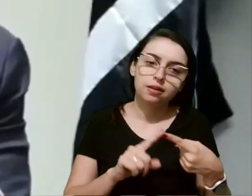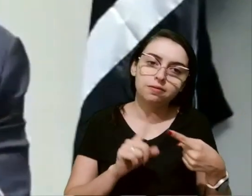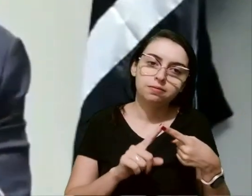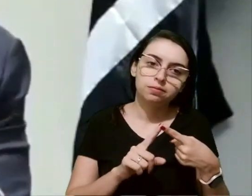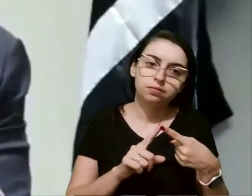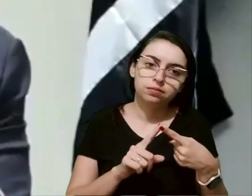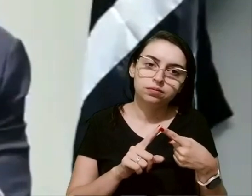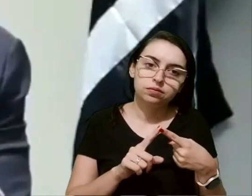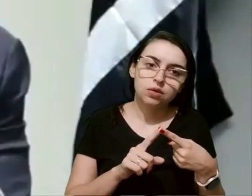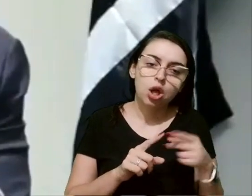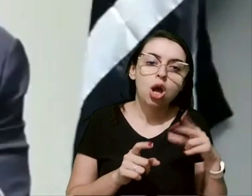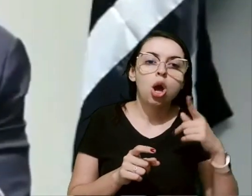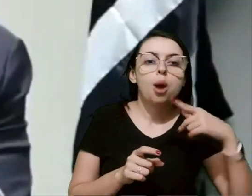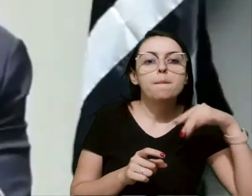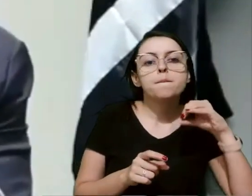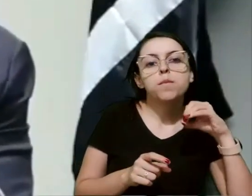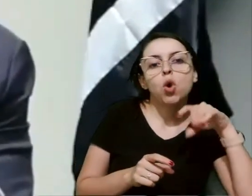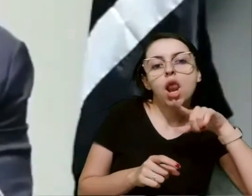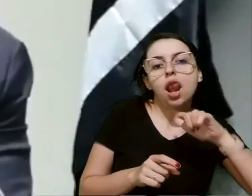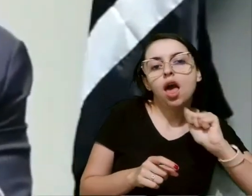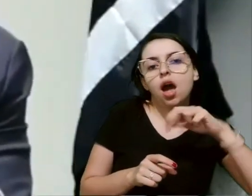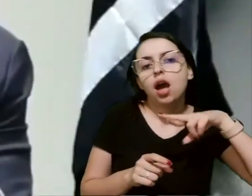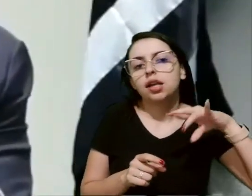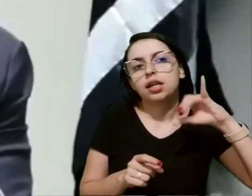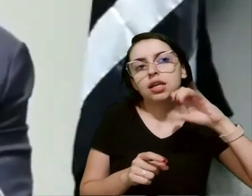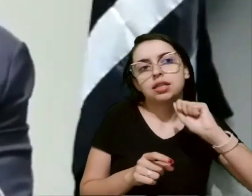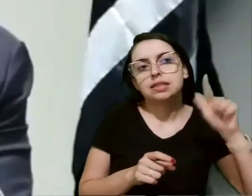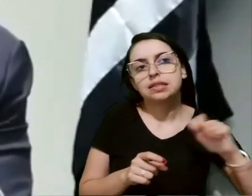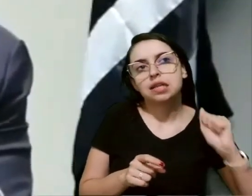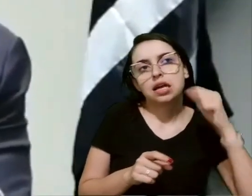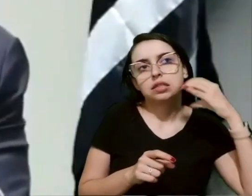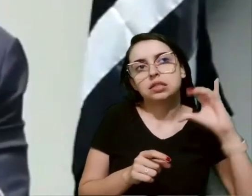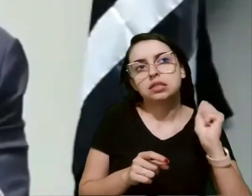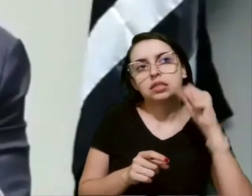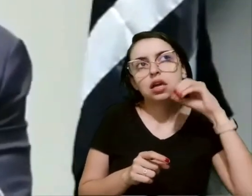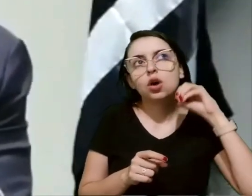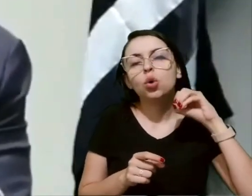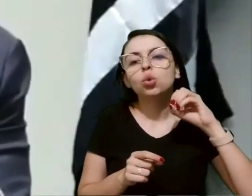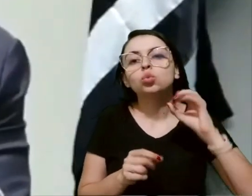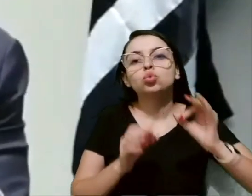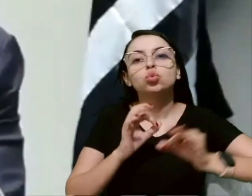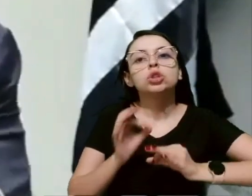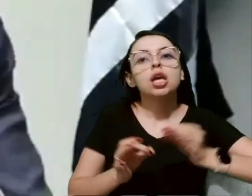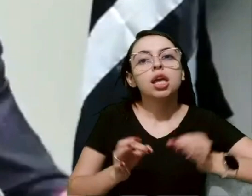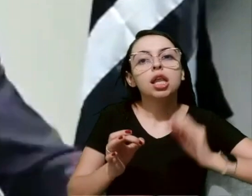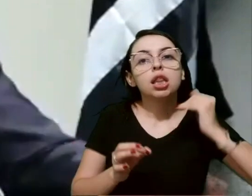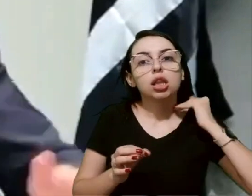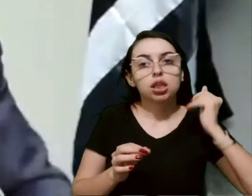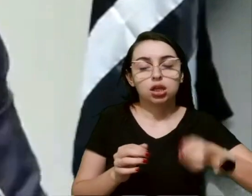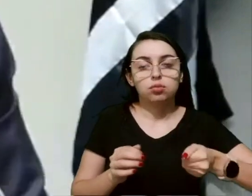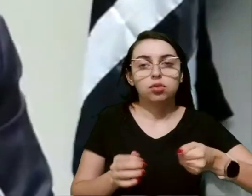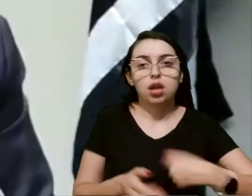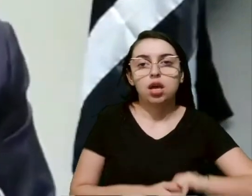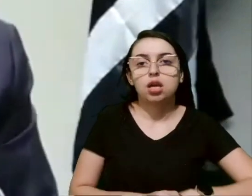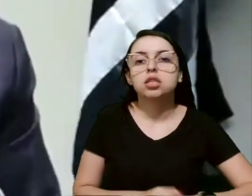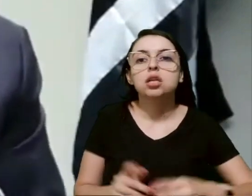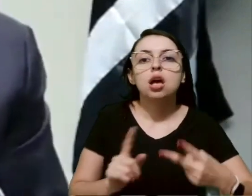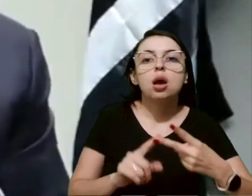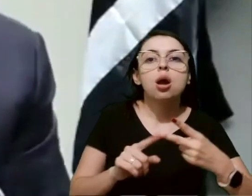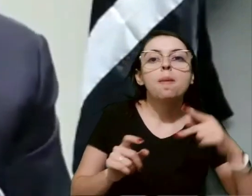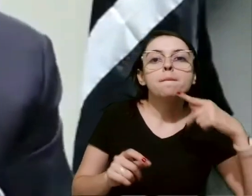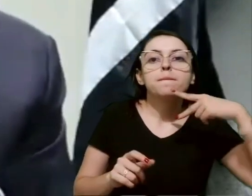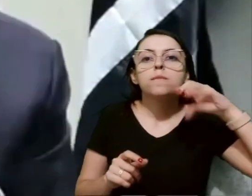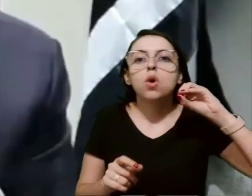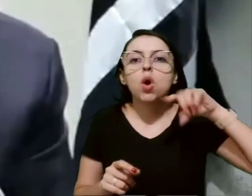uma são 2 fenômenos, uma é de polarização de tribunais e a outra de especialização, né. Até o doutor Nino, quando leu o currículo aqui,